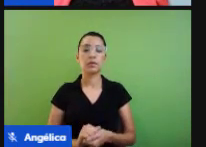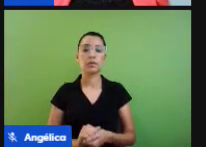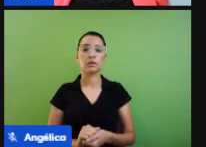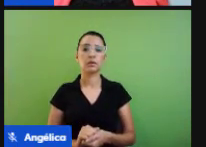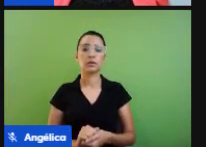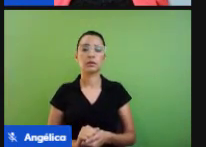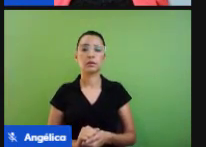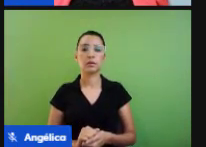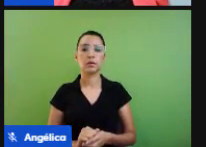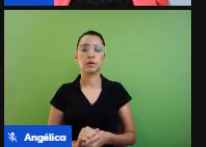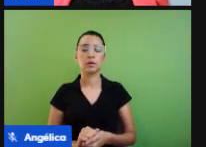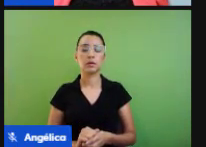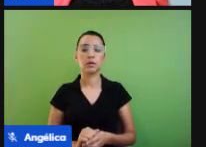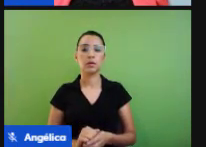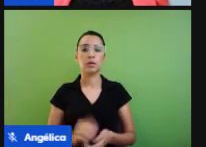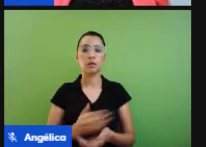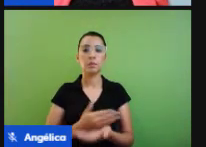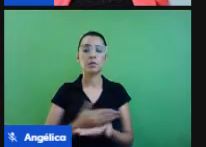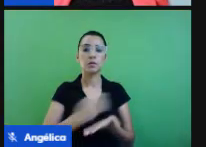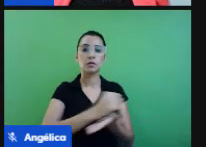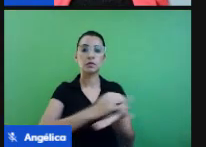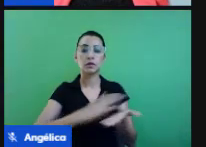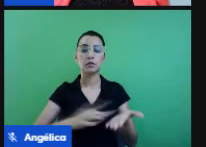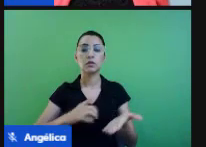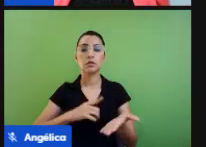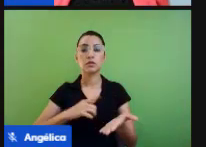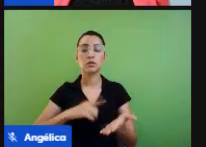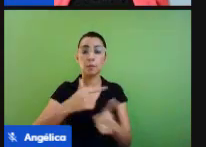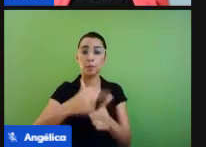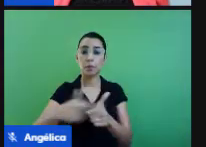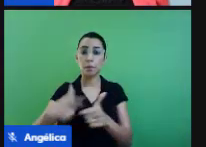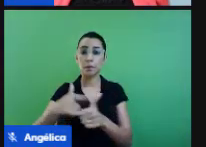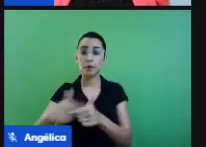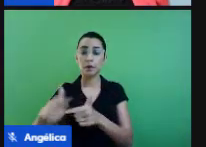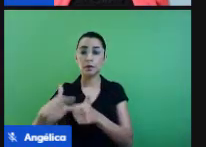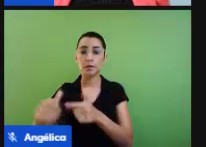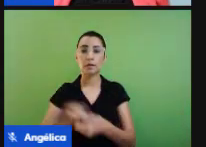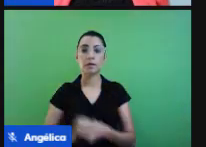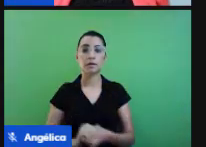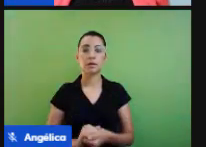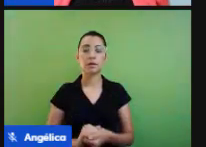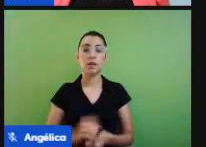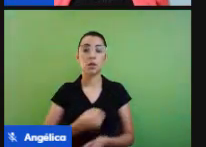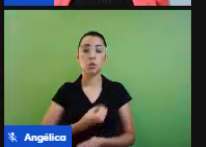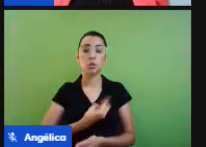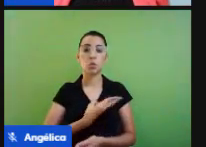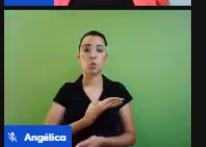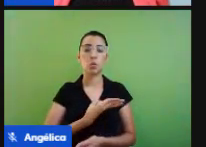atividades que envolviam situações, problemas, sequências numéricas,